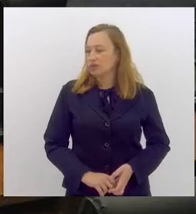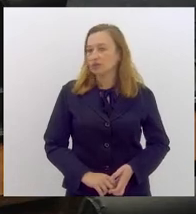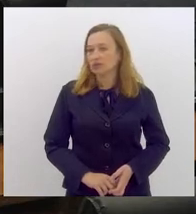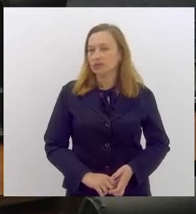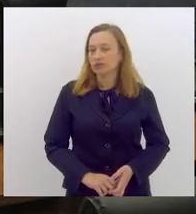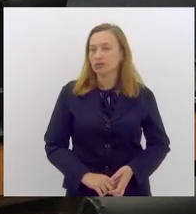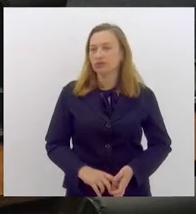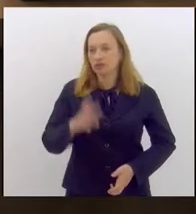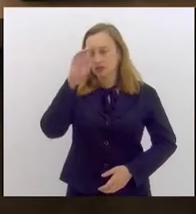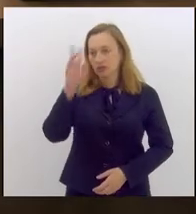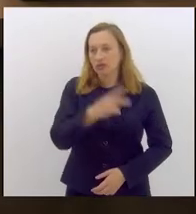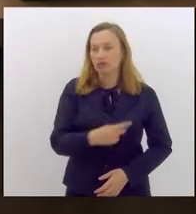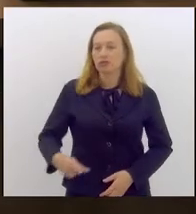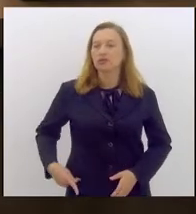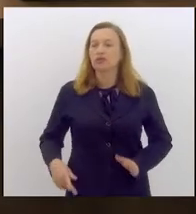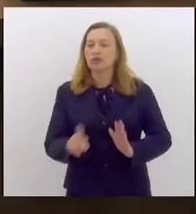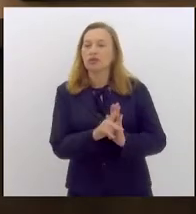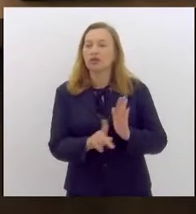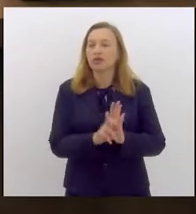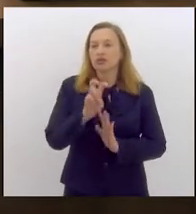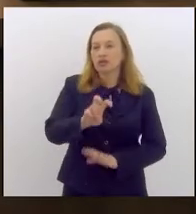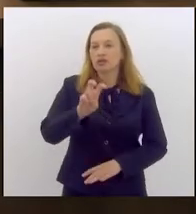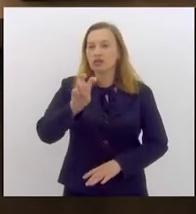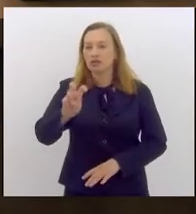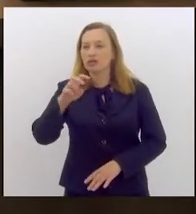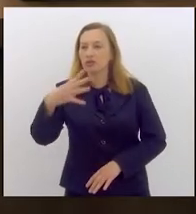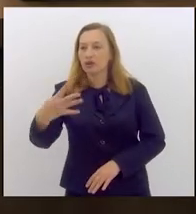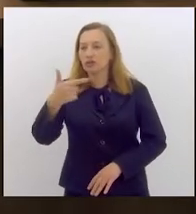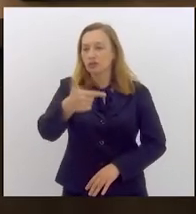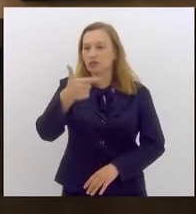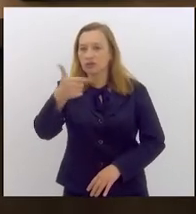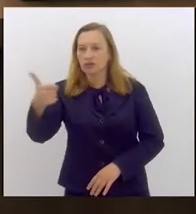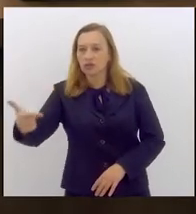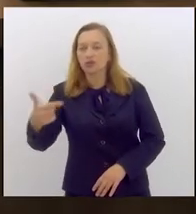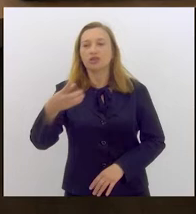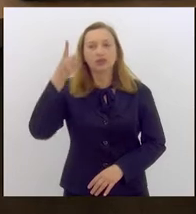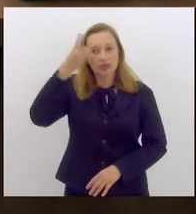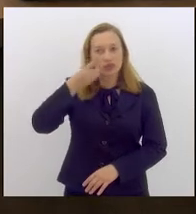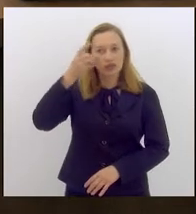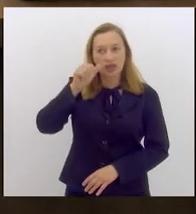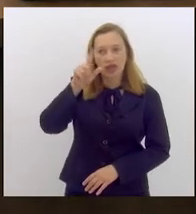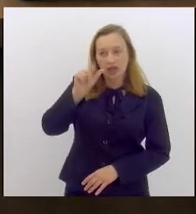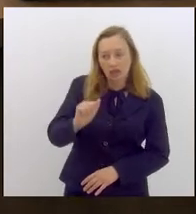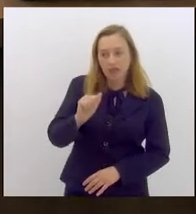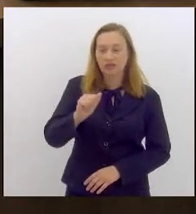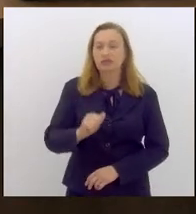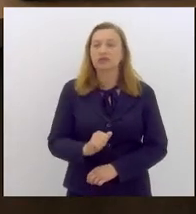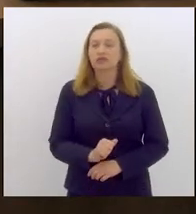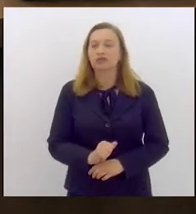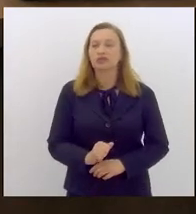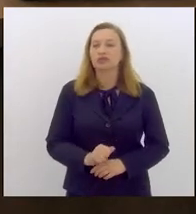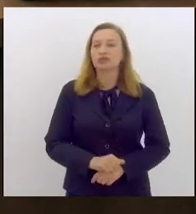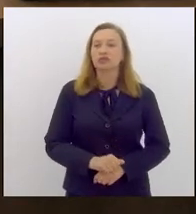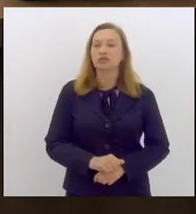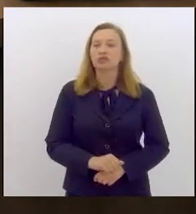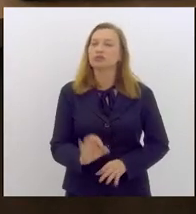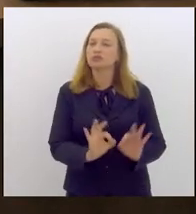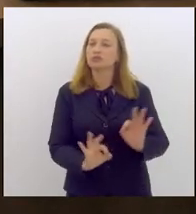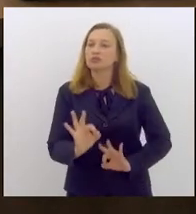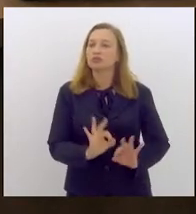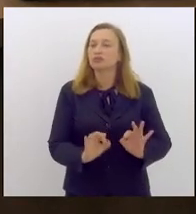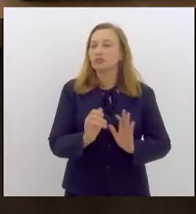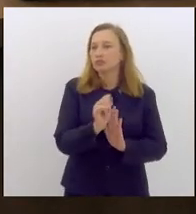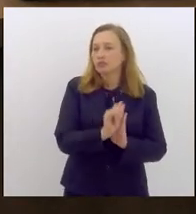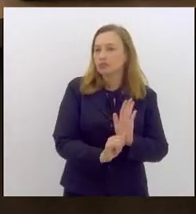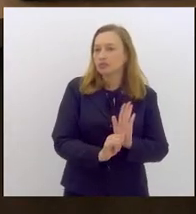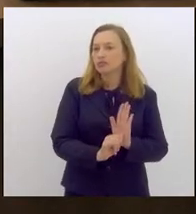Senhora Presidente, projeto de lei 5542/22, de autoria da deputada Alana Passos, que dispõe sobre a elaboração de